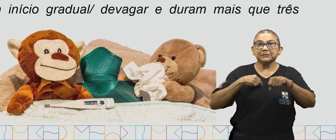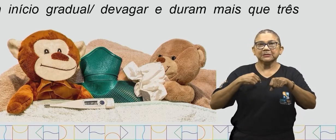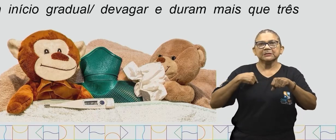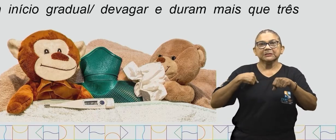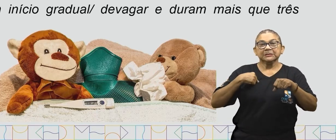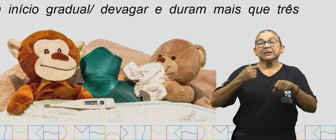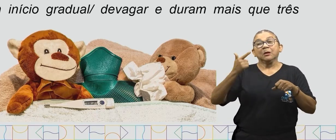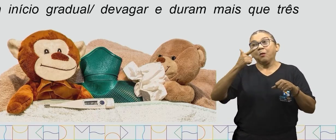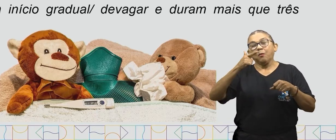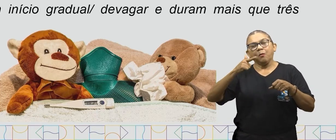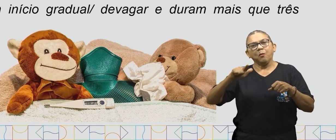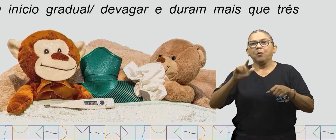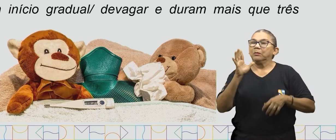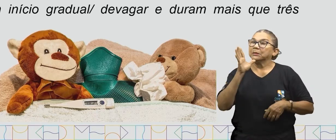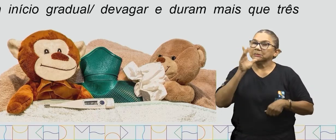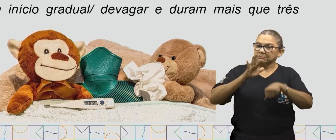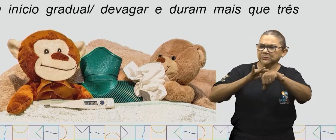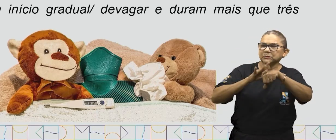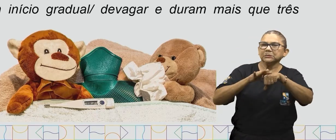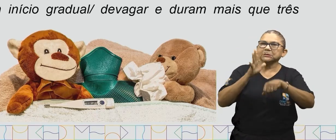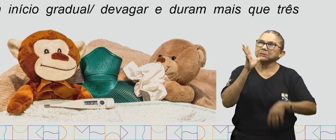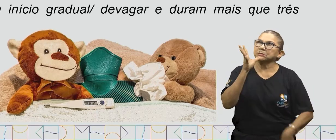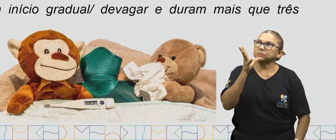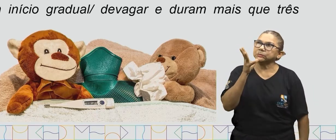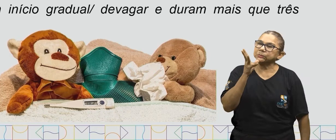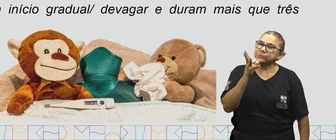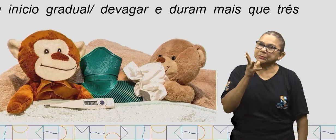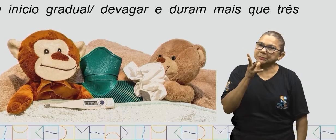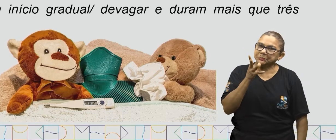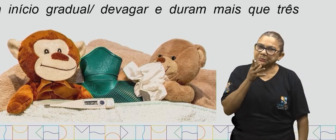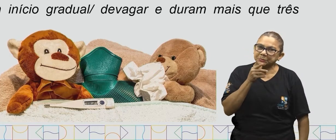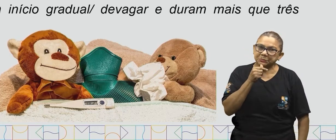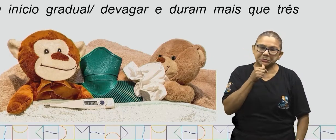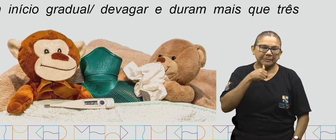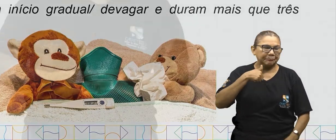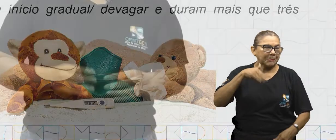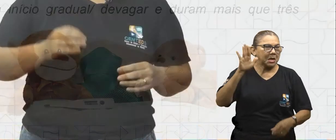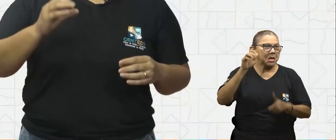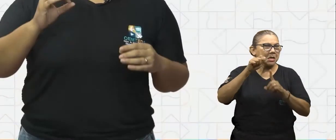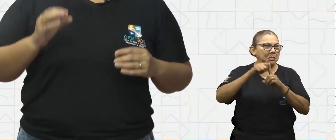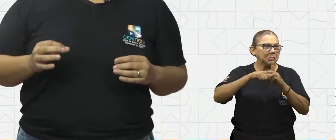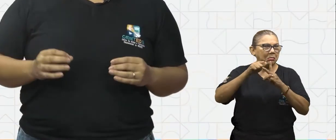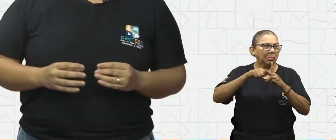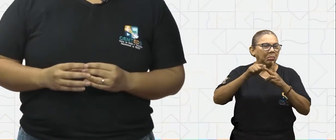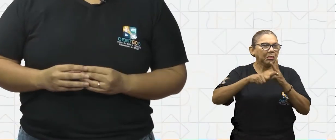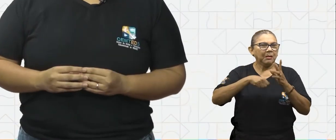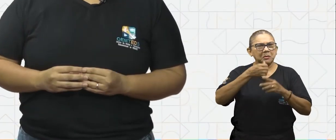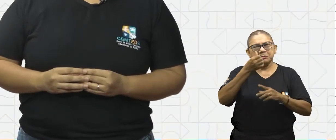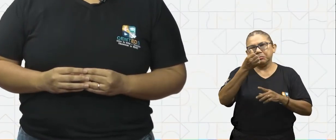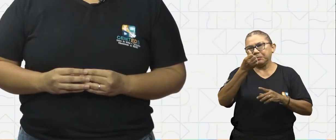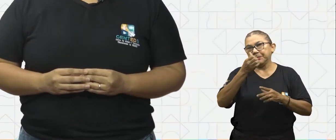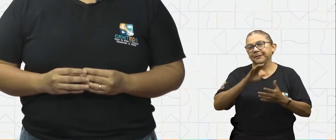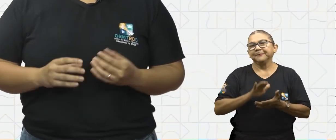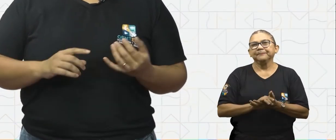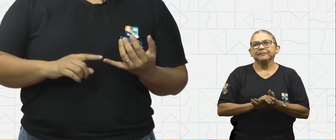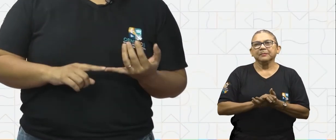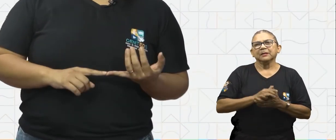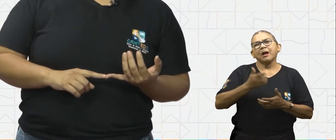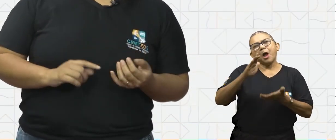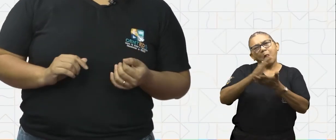início gradual, devagar, e duram mais do que 3 meses. Algumas doenças agudas